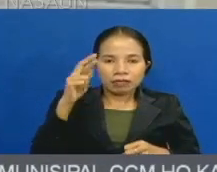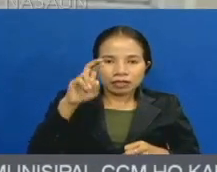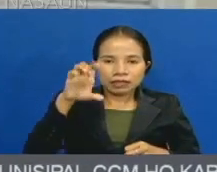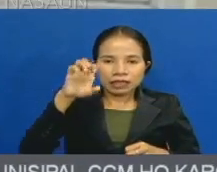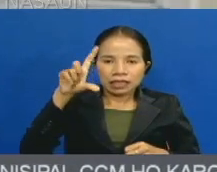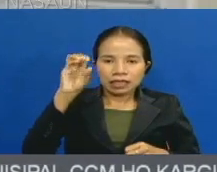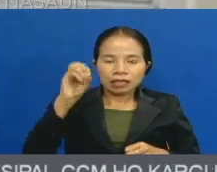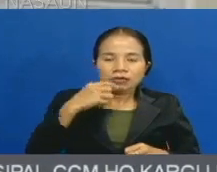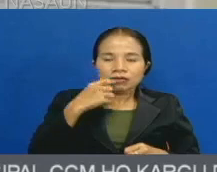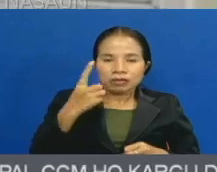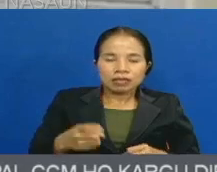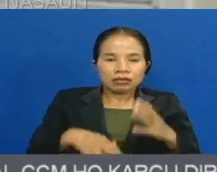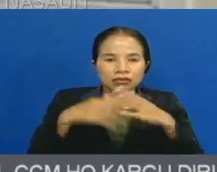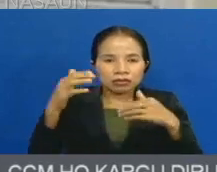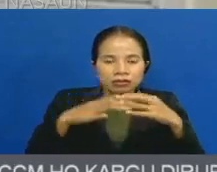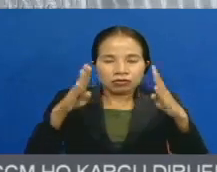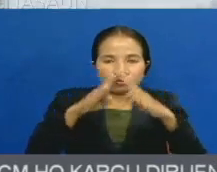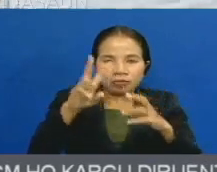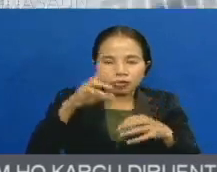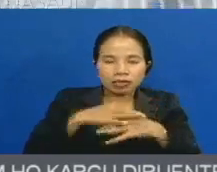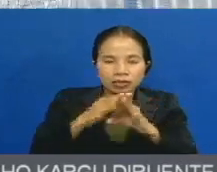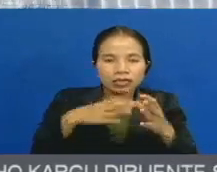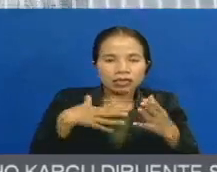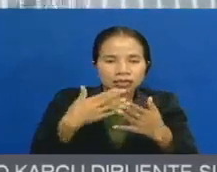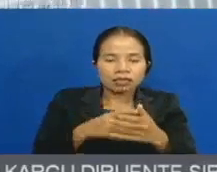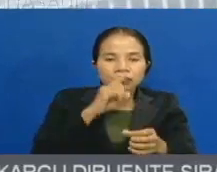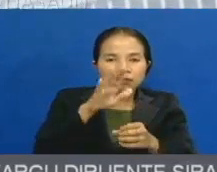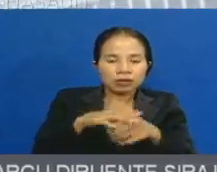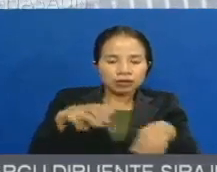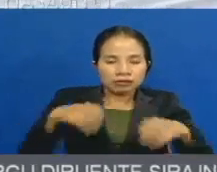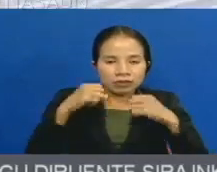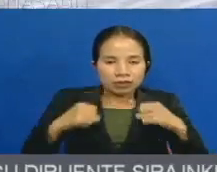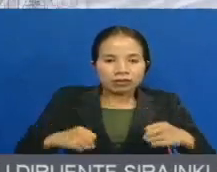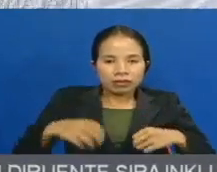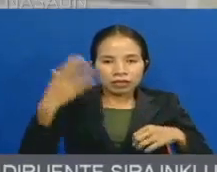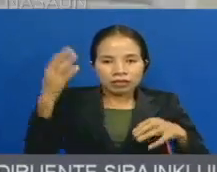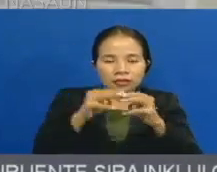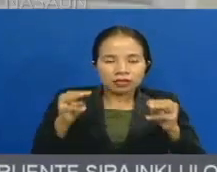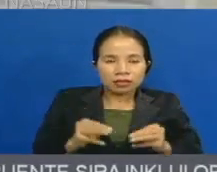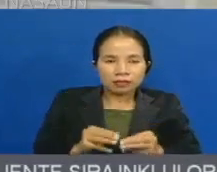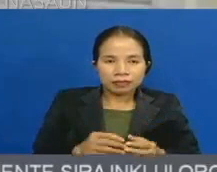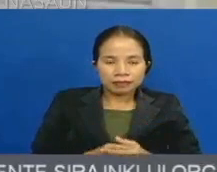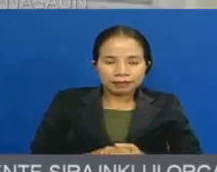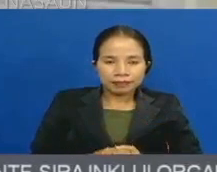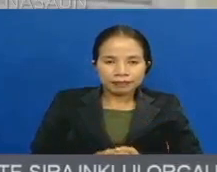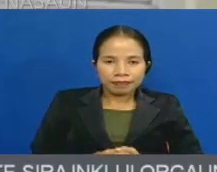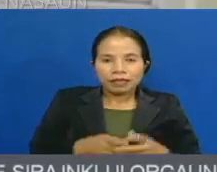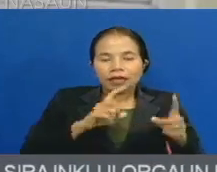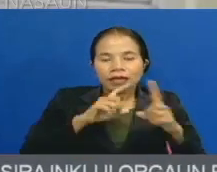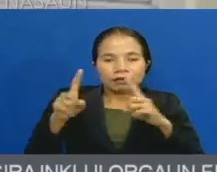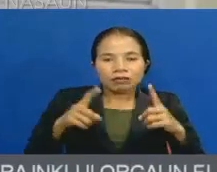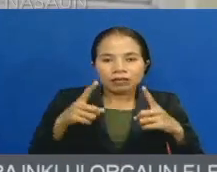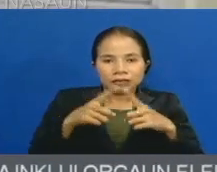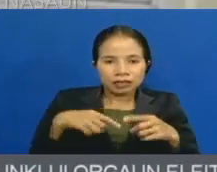Haktuir, construção uma rua ne atu hadiah dia klutam pronti dan serviço saudinian iha município. Atu explica ba ita hotu